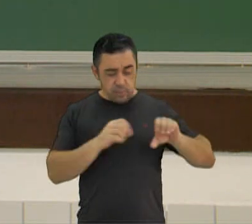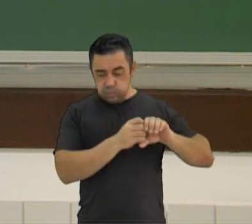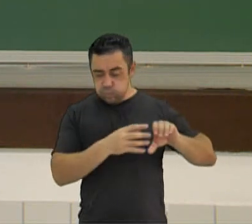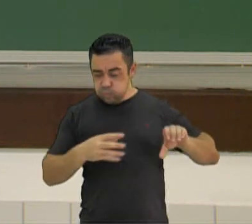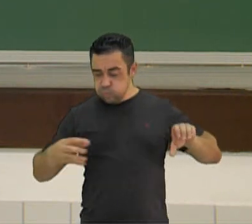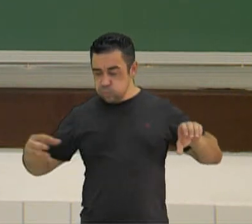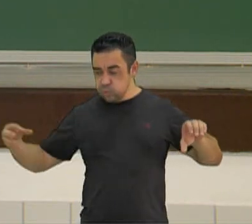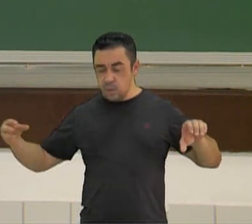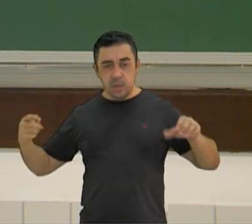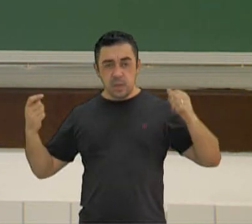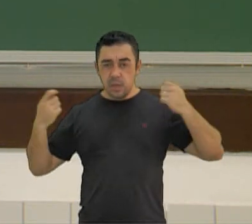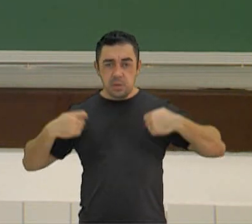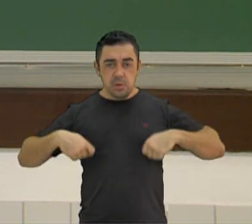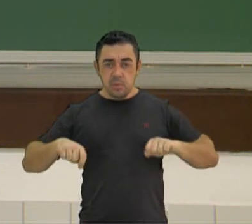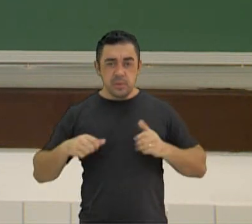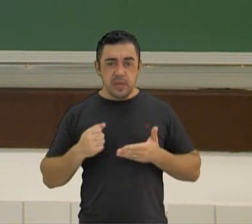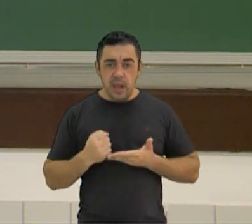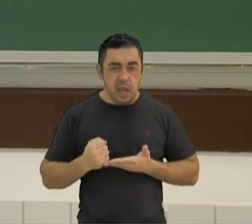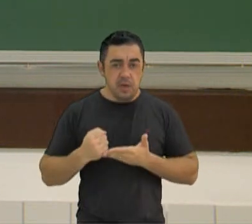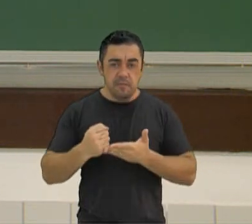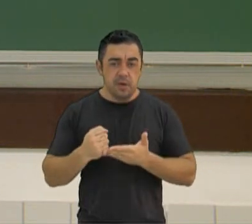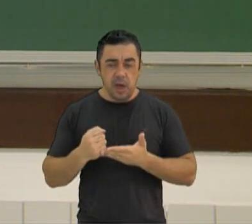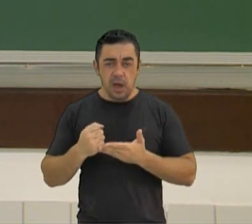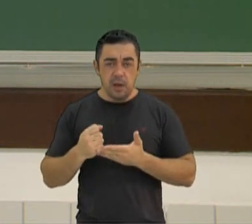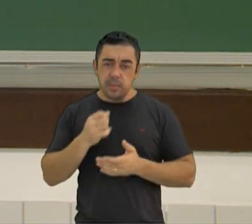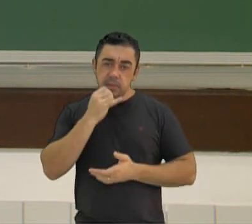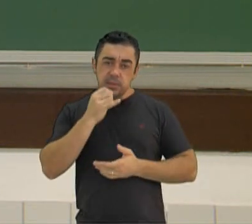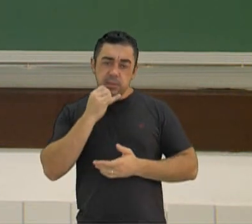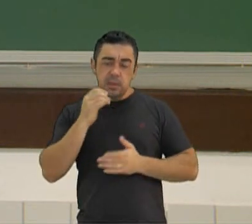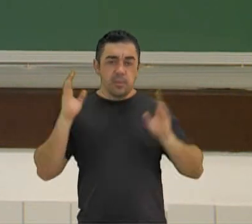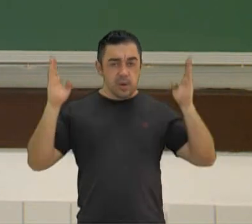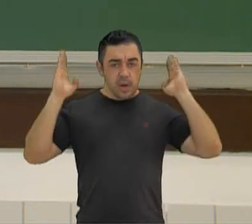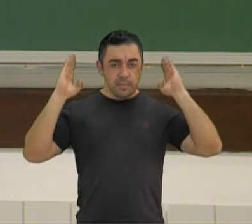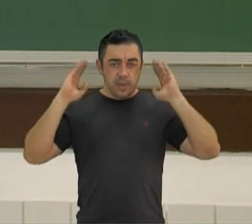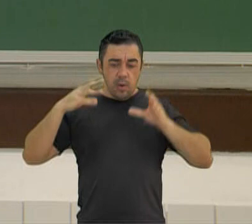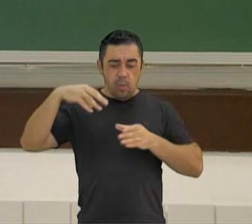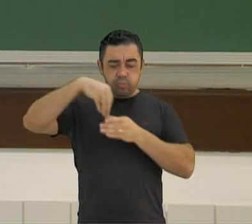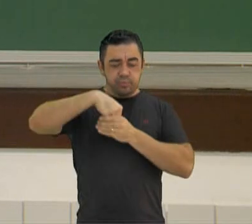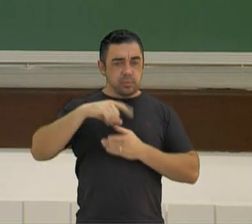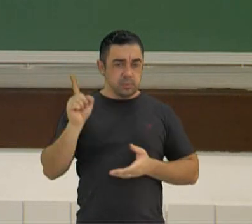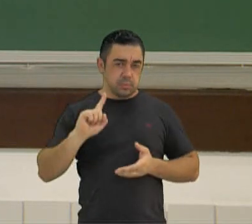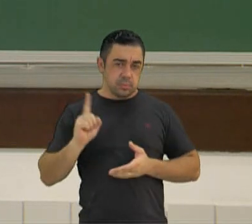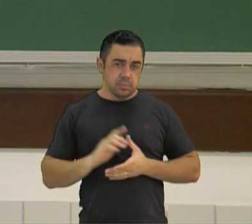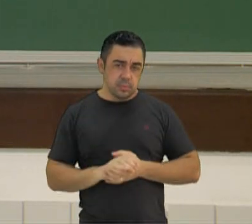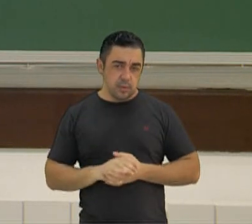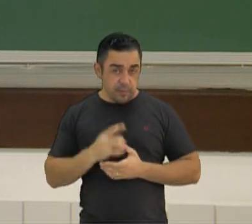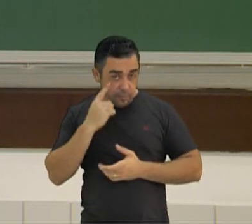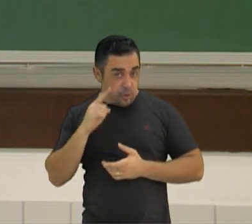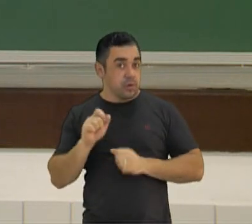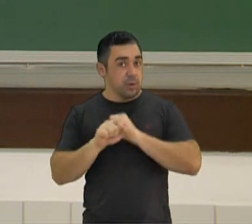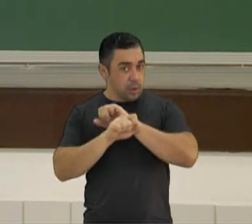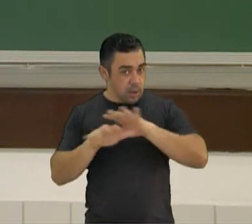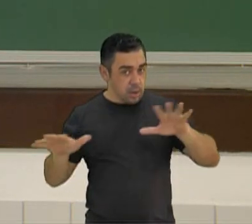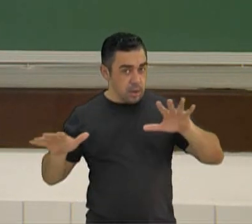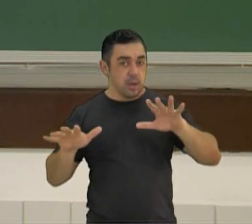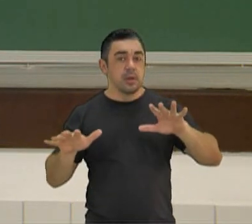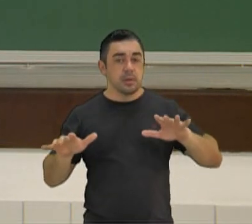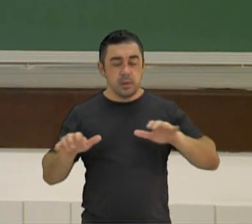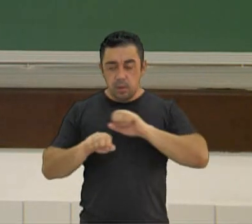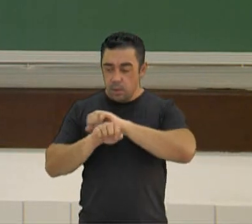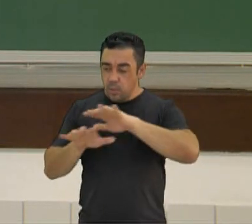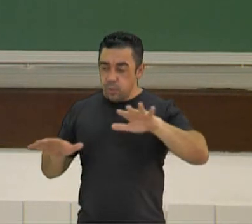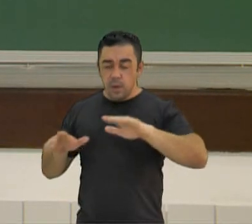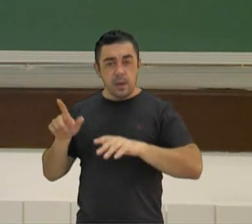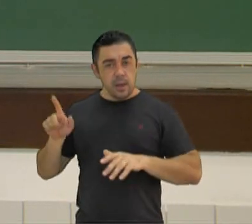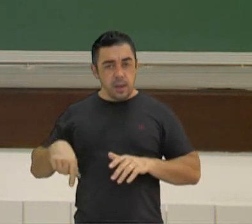a necessidade de um transporte físico, como, por exemplo, dos caminhões. Então, veja que a rede é grande, mas que se concentra